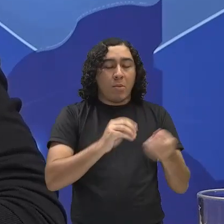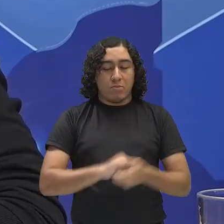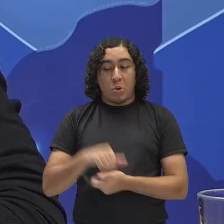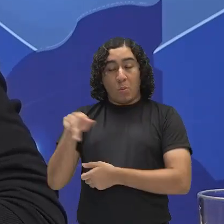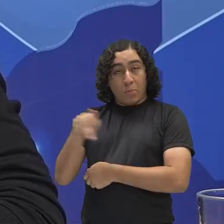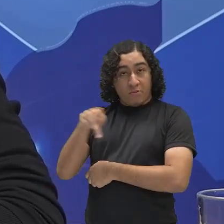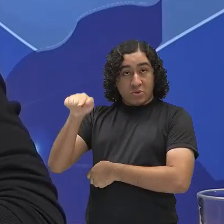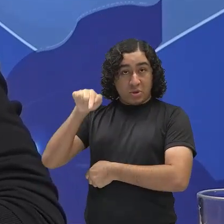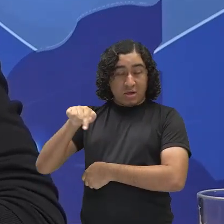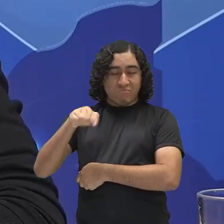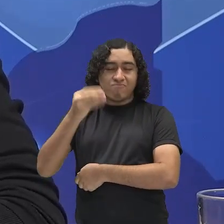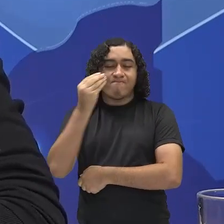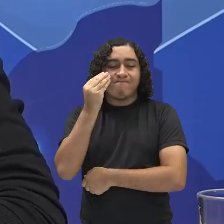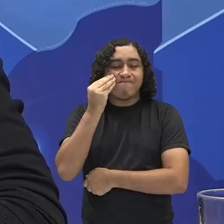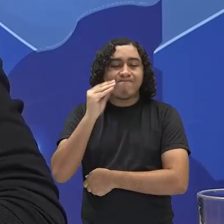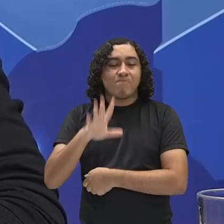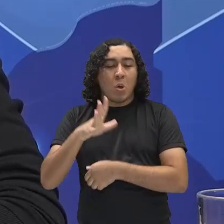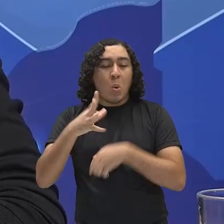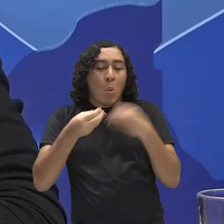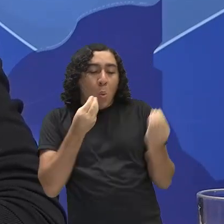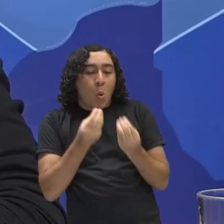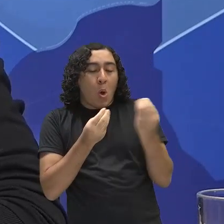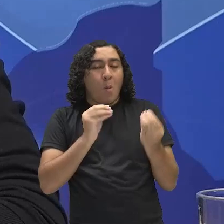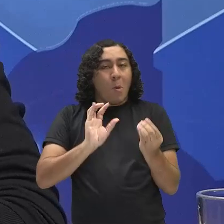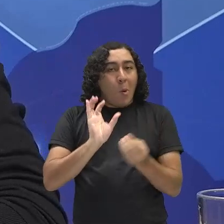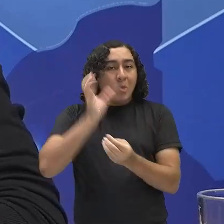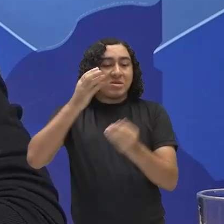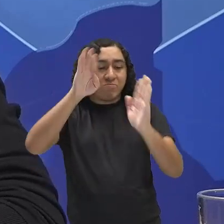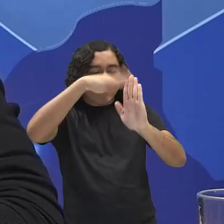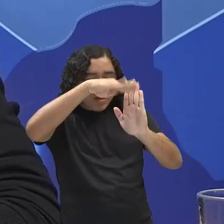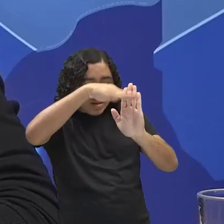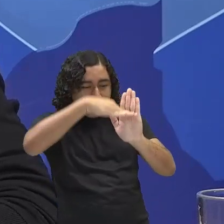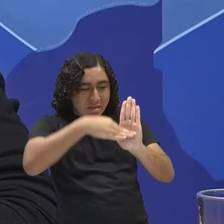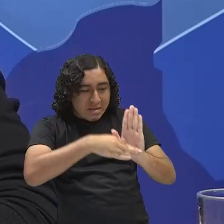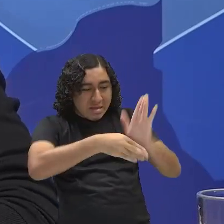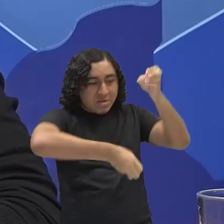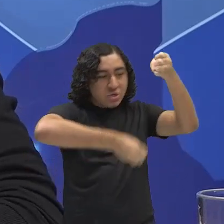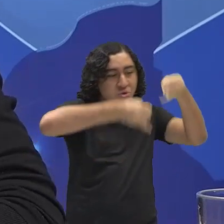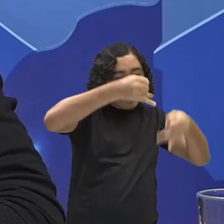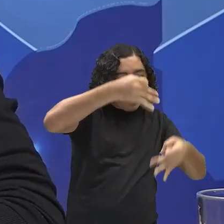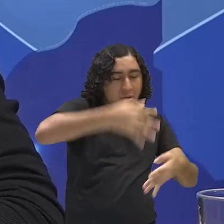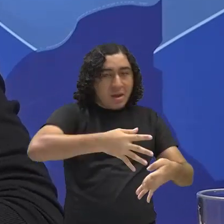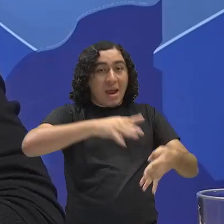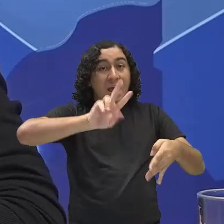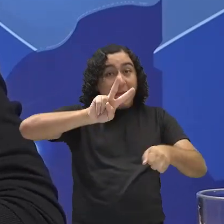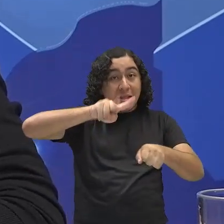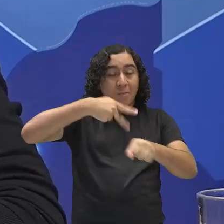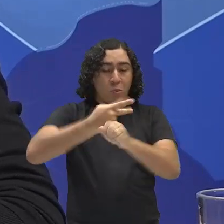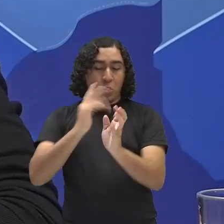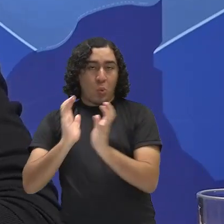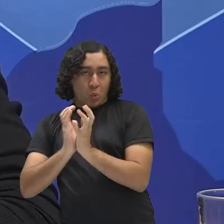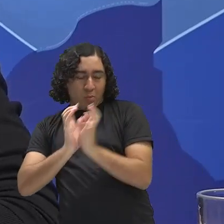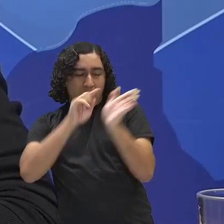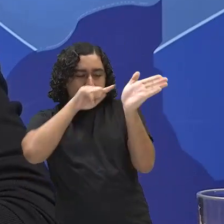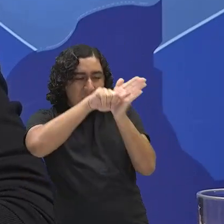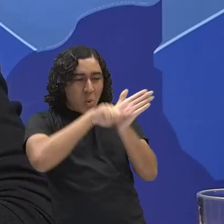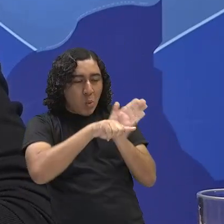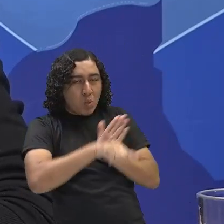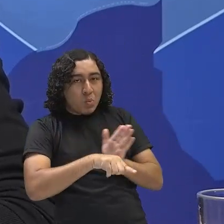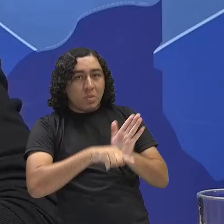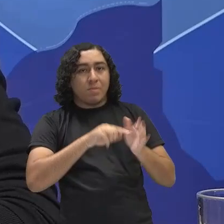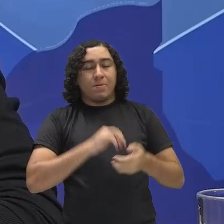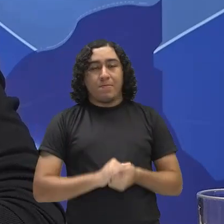o sintoma que ele está vendo ali na hora, e nesse momento o suporte vai começar a fazer algumas perguntas ali. Por quê, professores? Porque